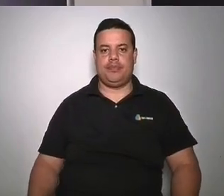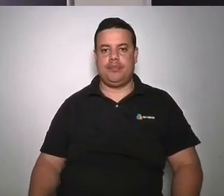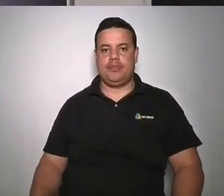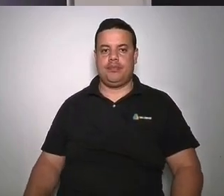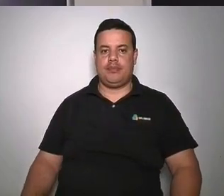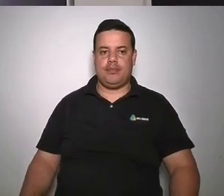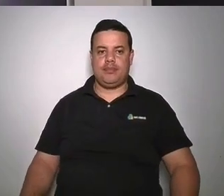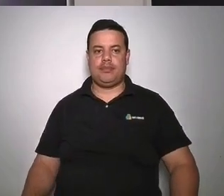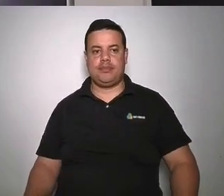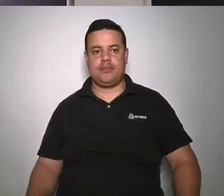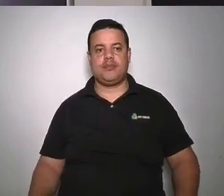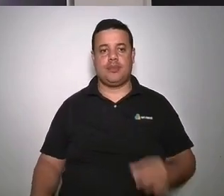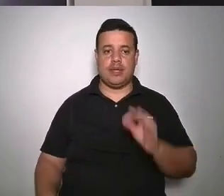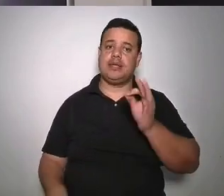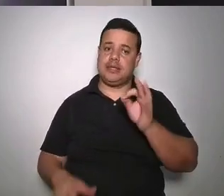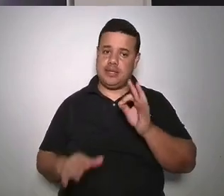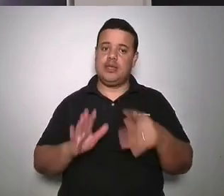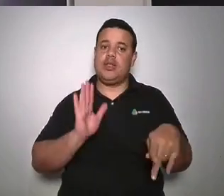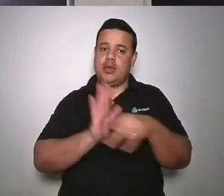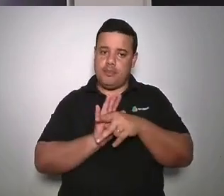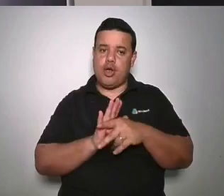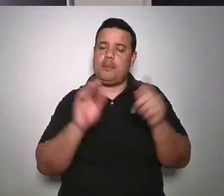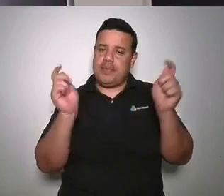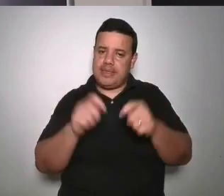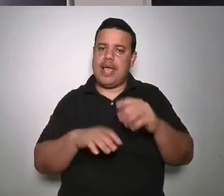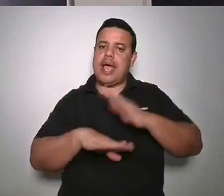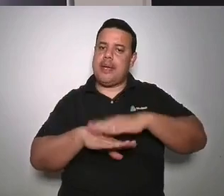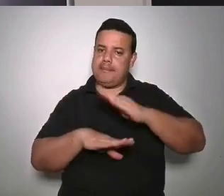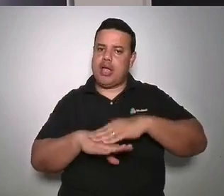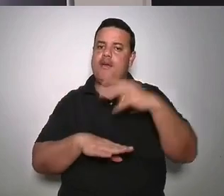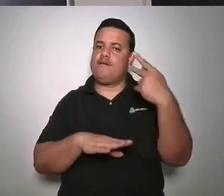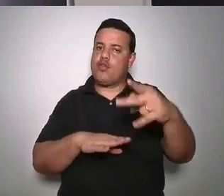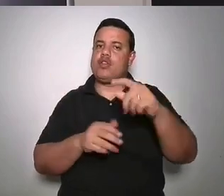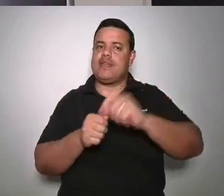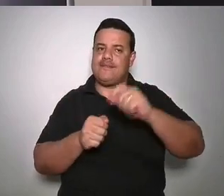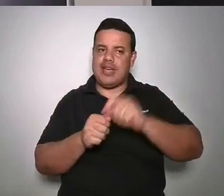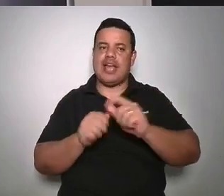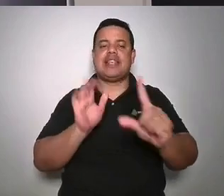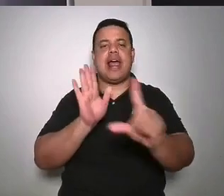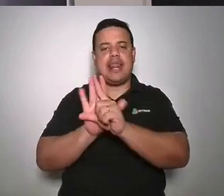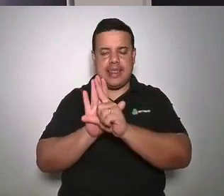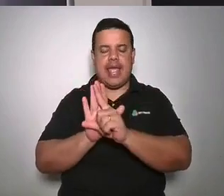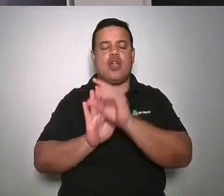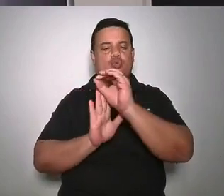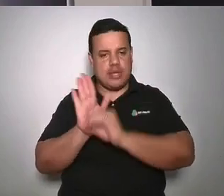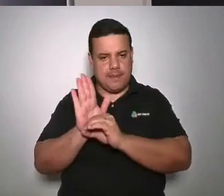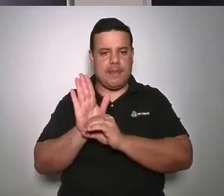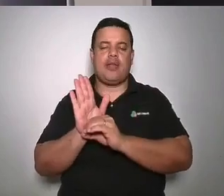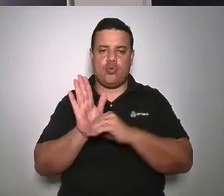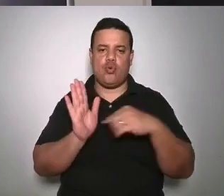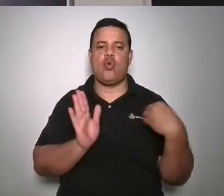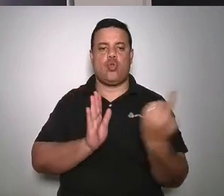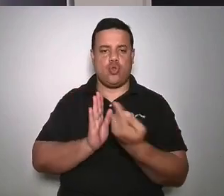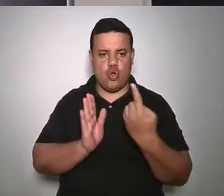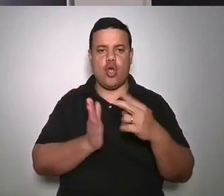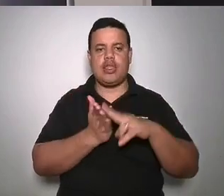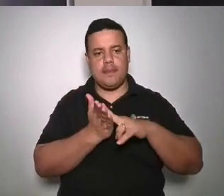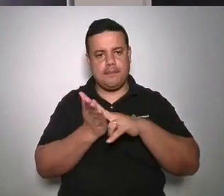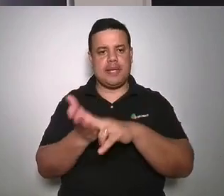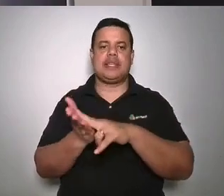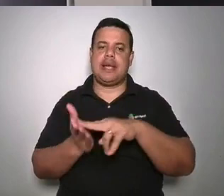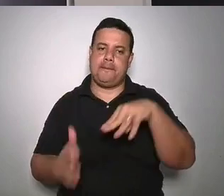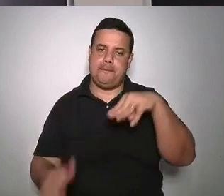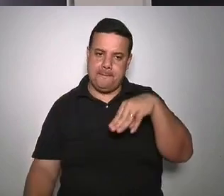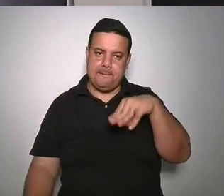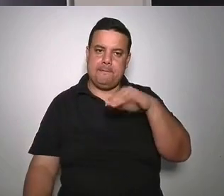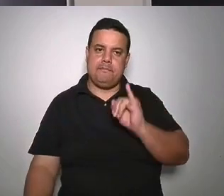isso são base para que você faça a lei de orçamento. Então, aqui nós estamos mandando uma minuta